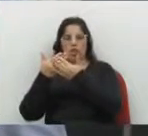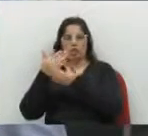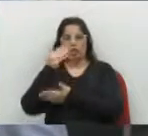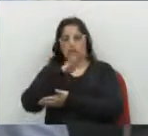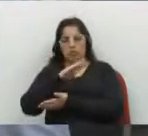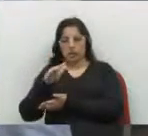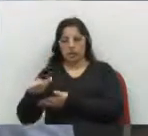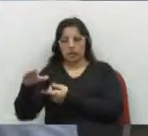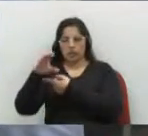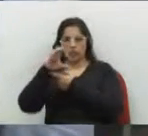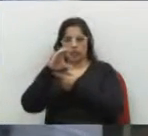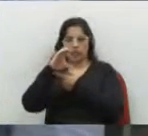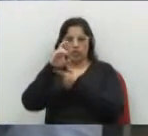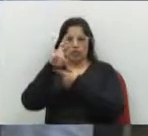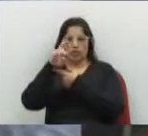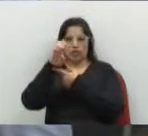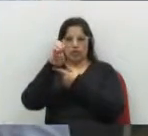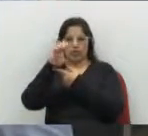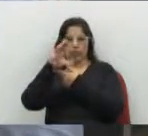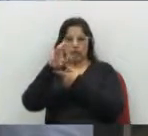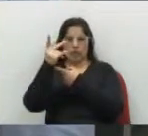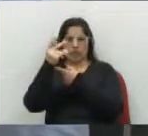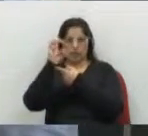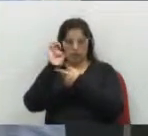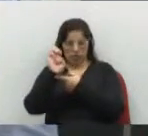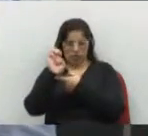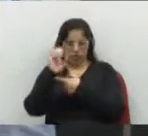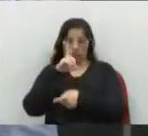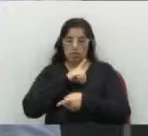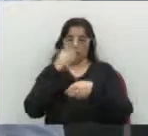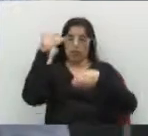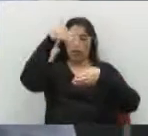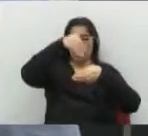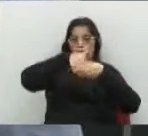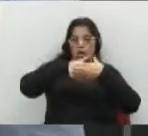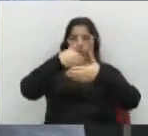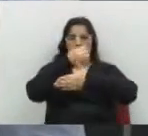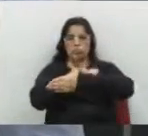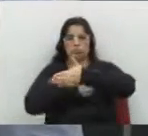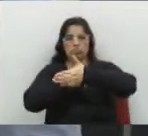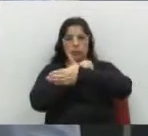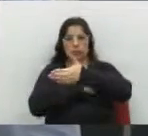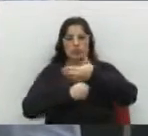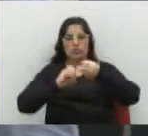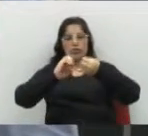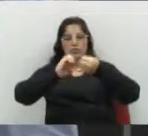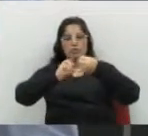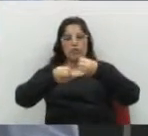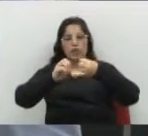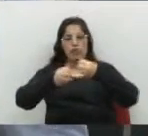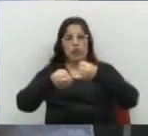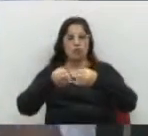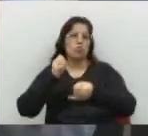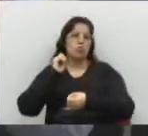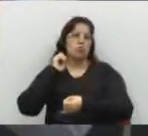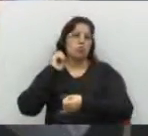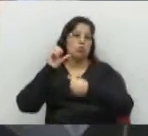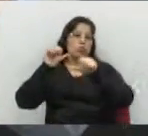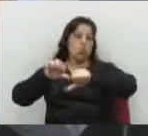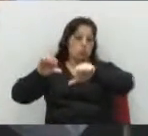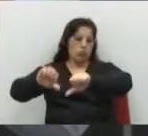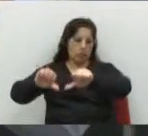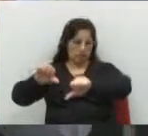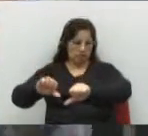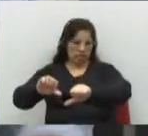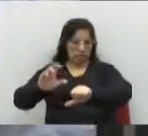que estava recebendo, tinha na sua cozinha, no seu depósito, feijão embolorado. E eu fui até